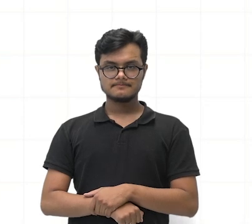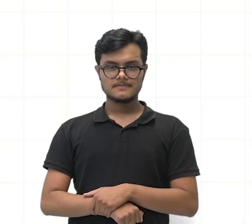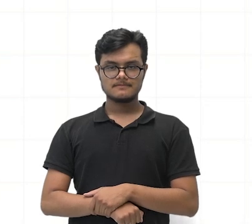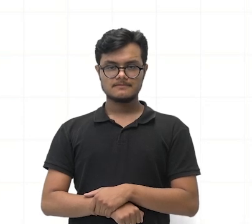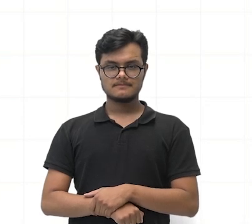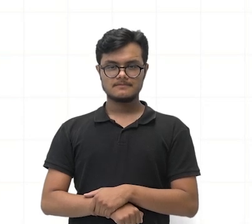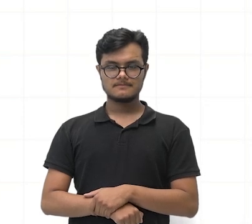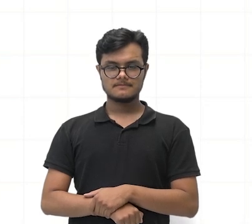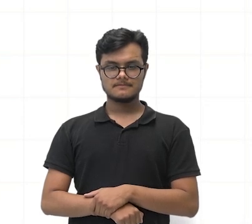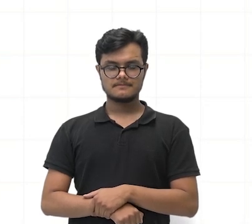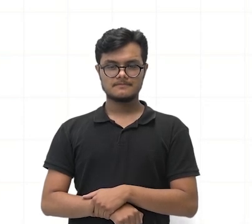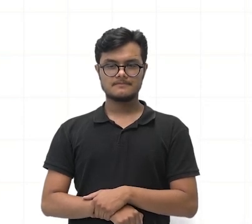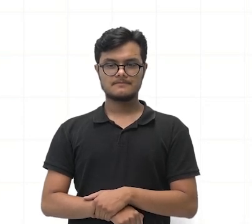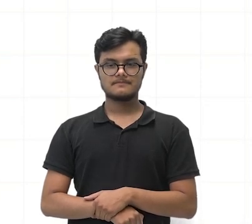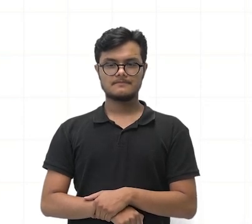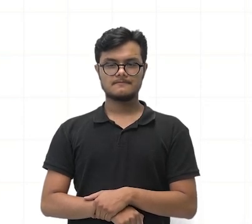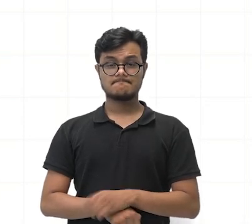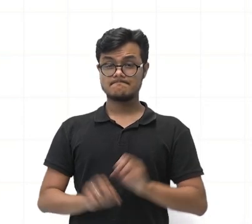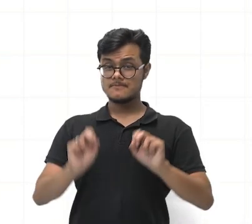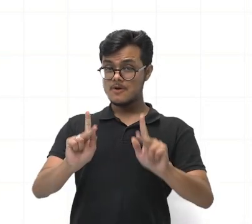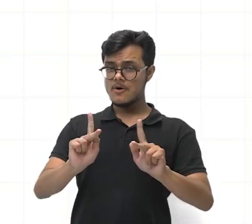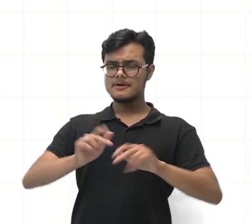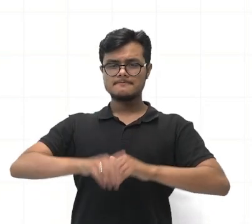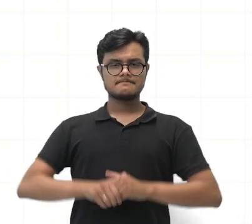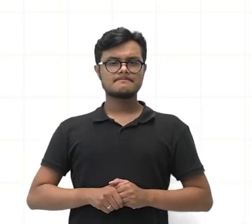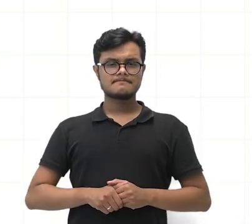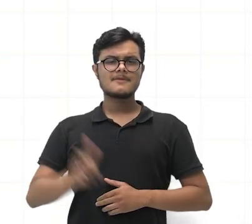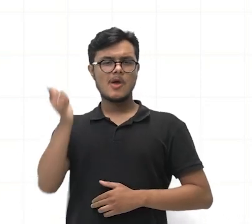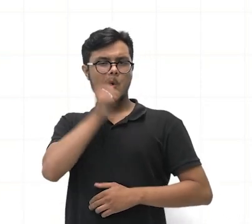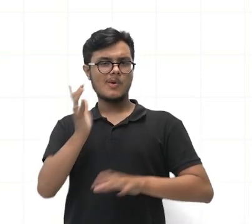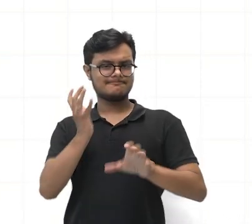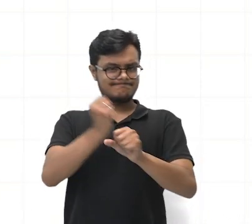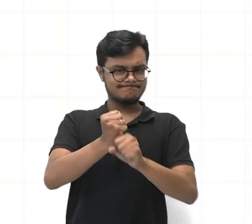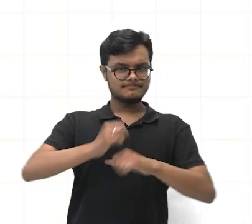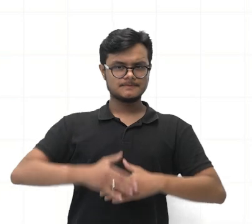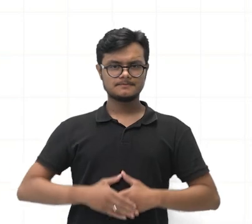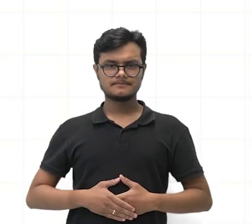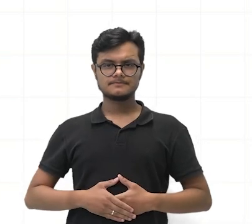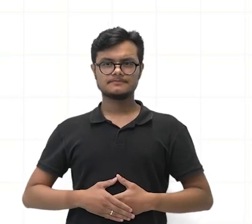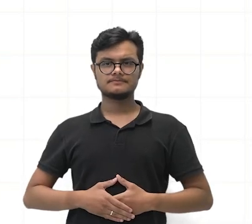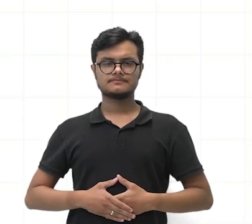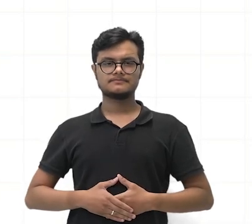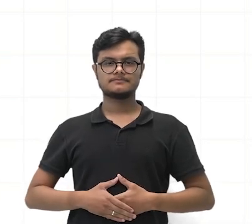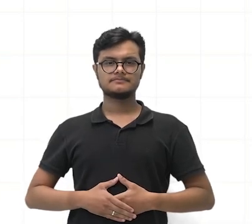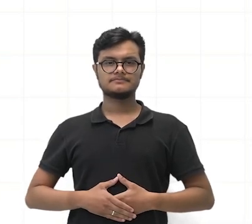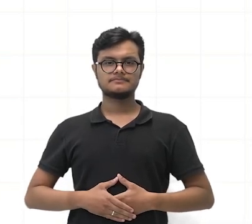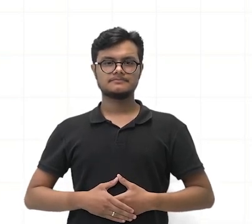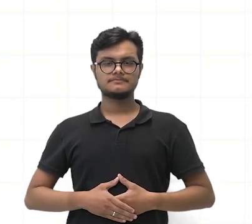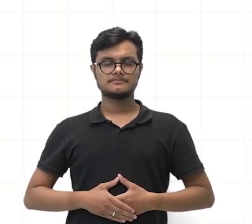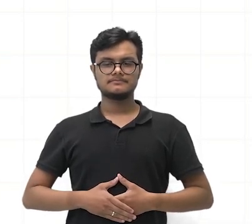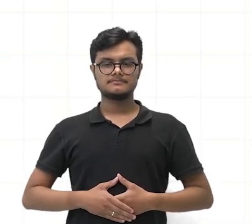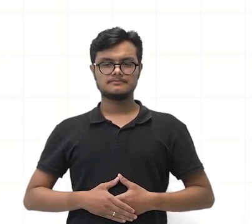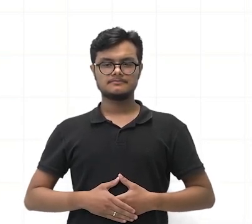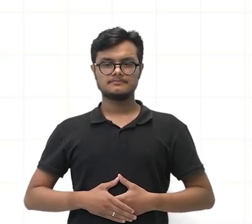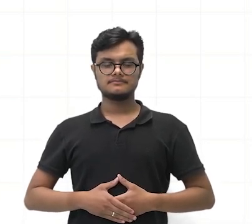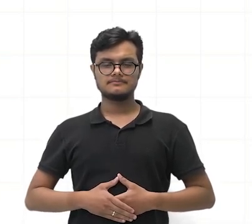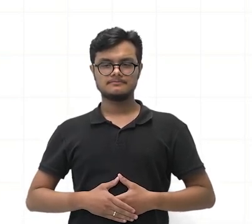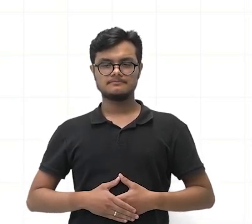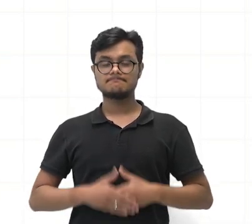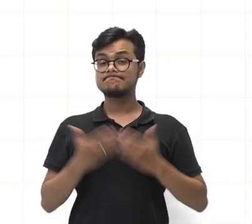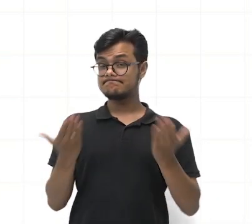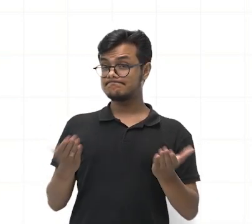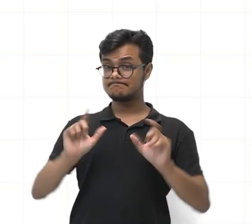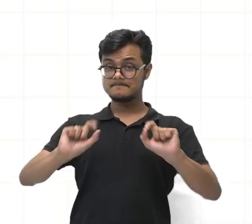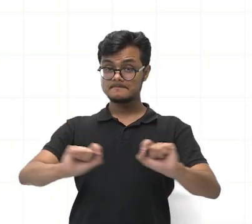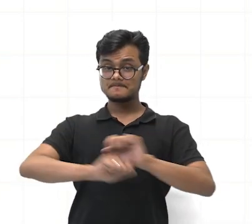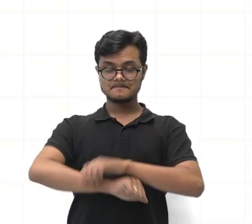42,5. Tudo bem? E a gente vai somar, certo? E aí, vamos fazer as contas então,